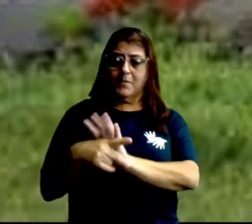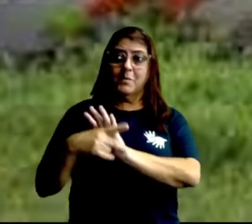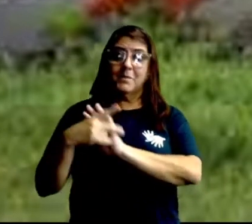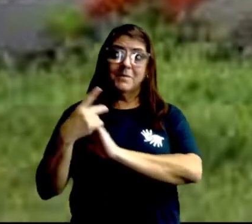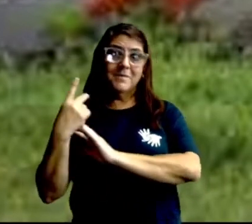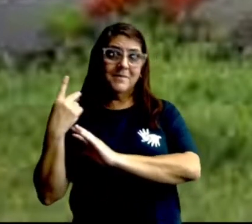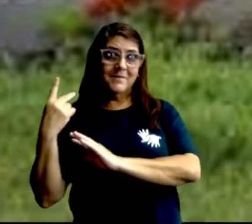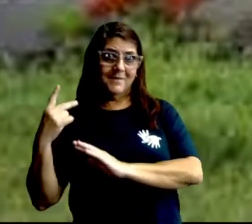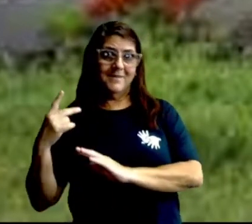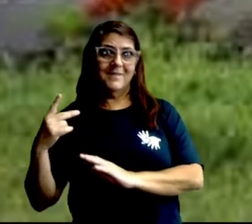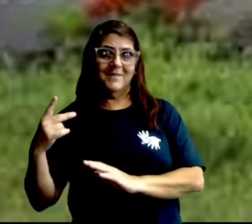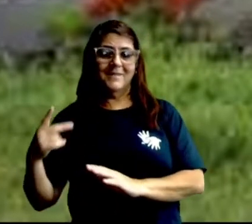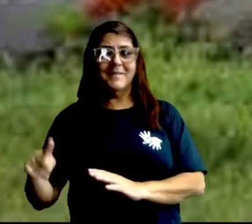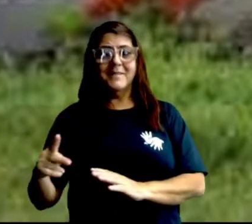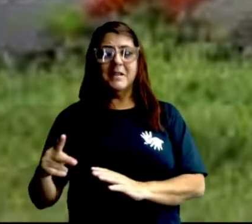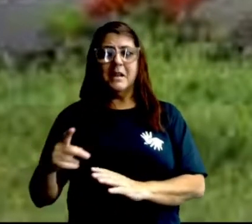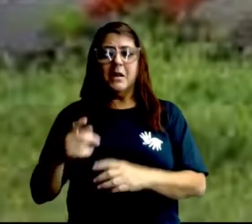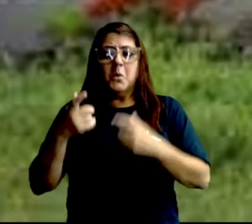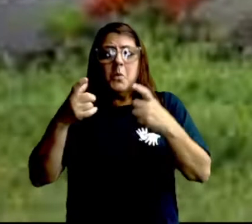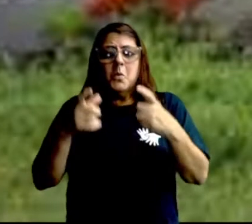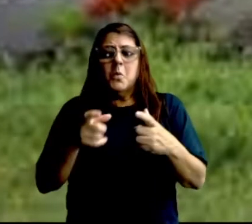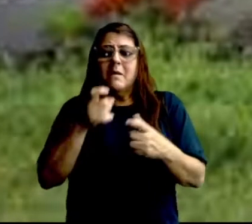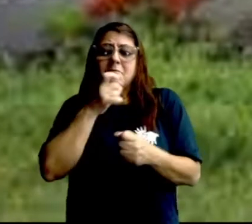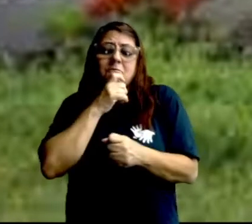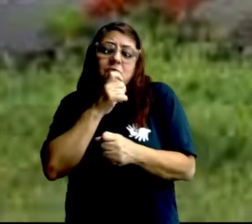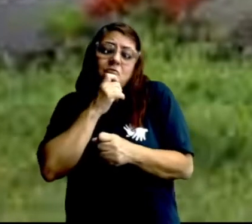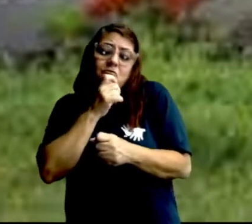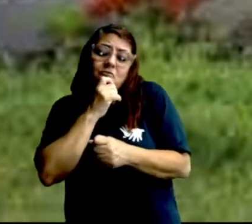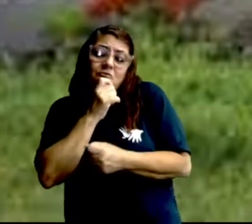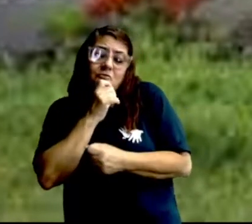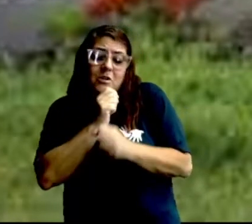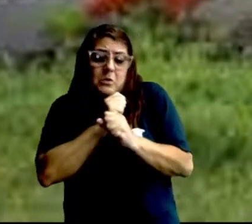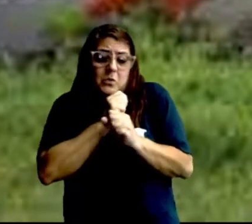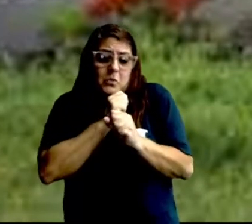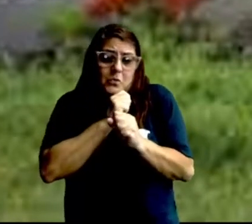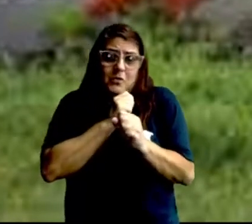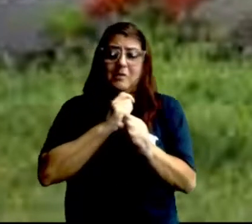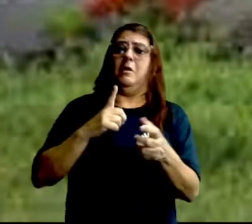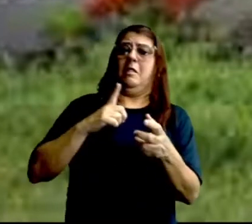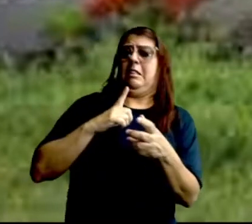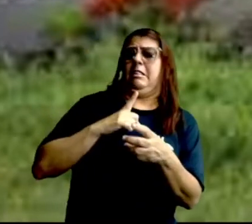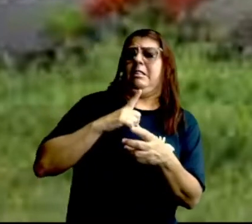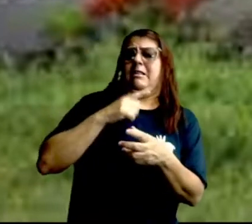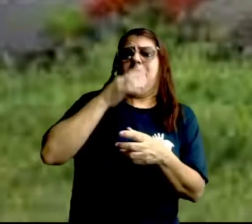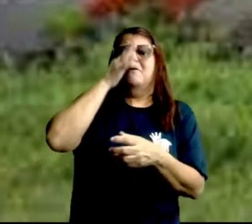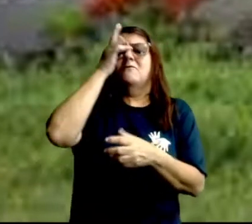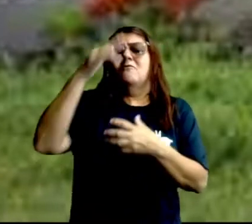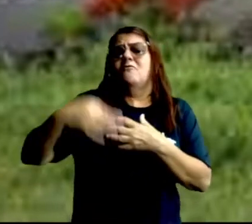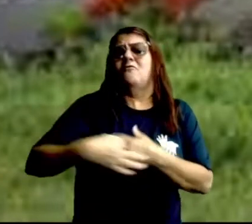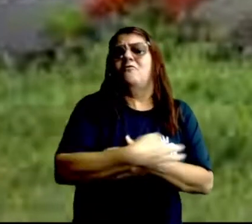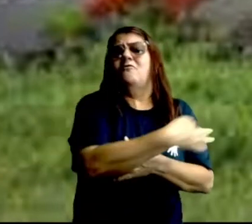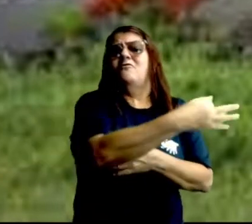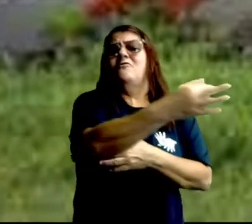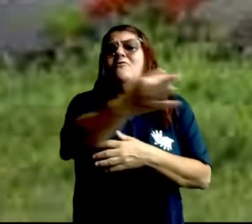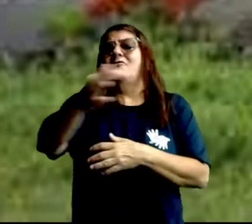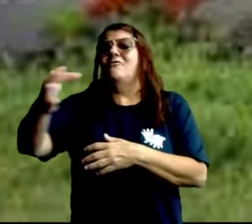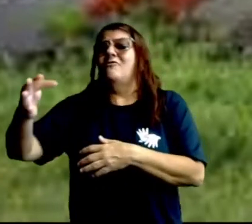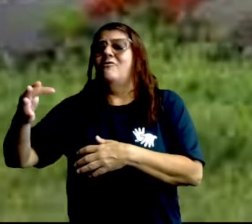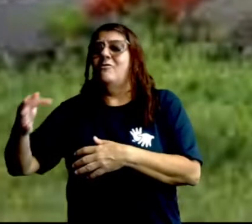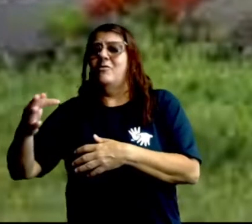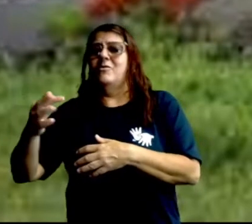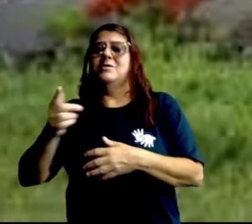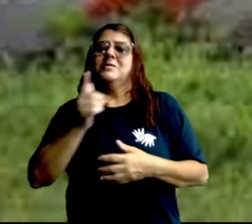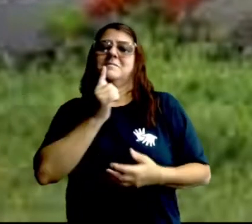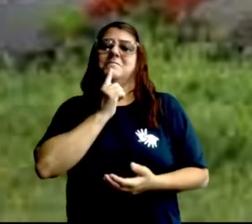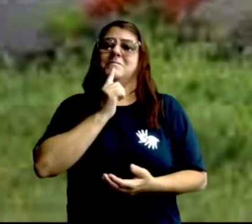mais uma Gracie quer mais frio nem um clima frio então tem muitas flores né então a gente